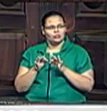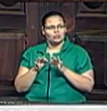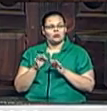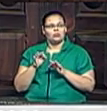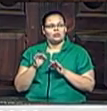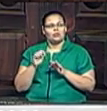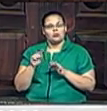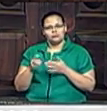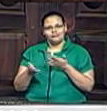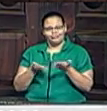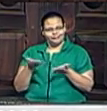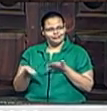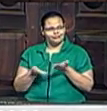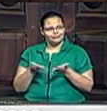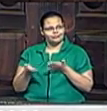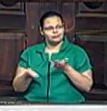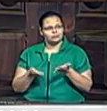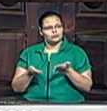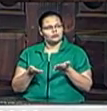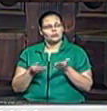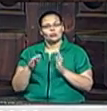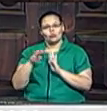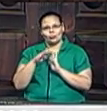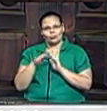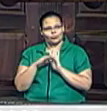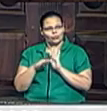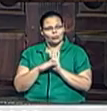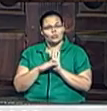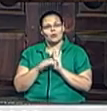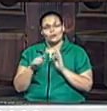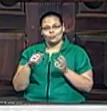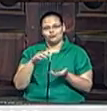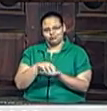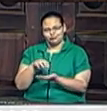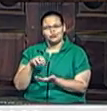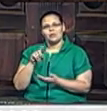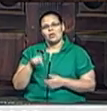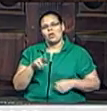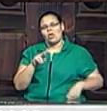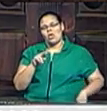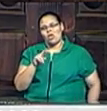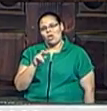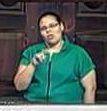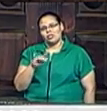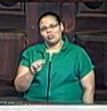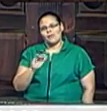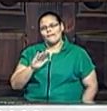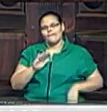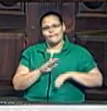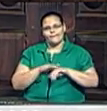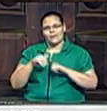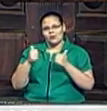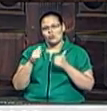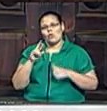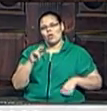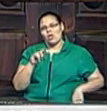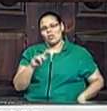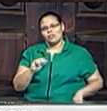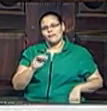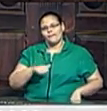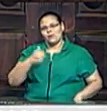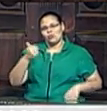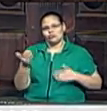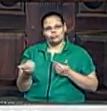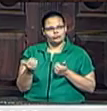que trata dos programas Renda Melhor e Renda Melhor Jovem, deixar claro aqui para os senhores